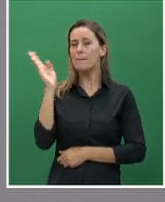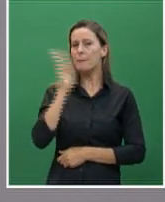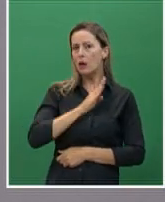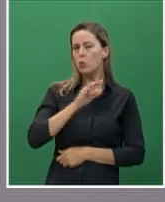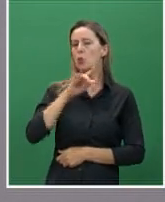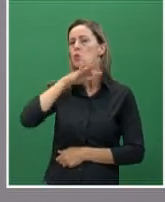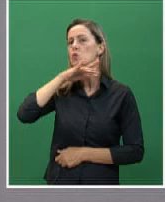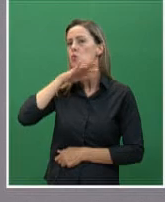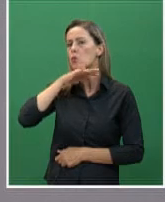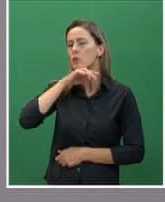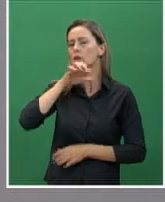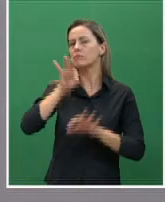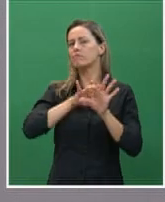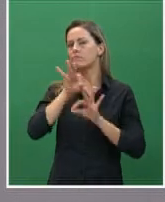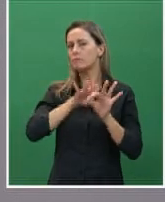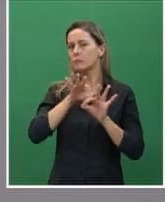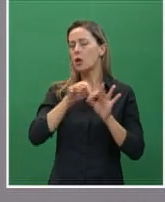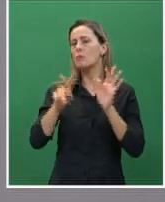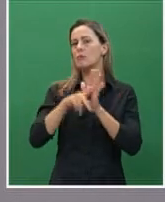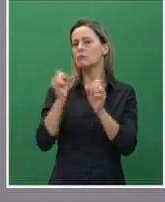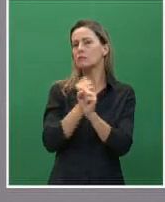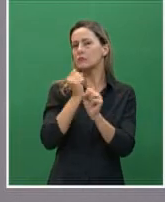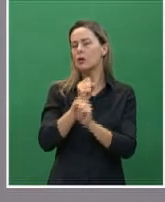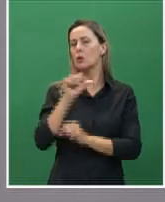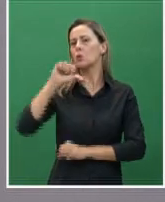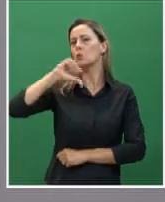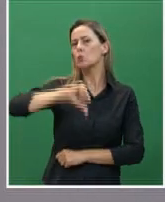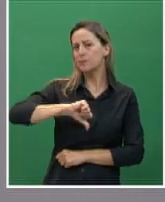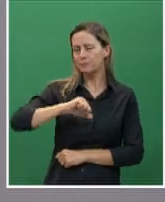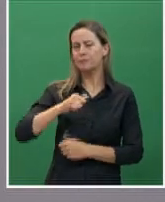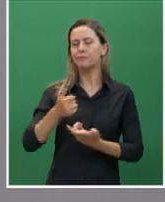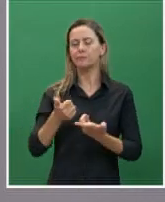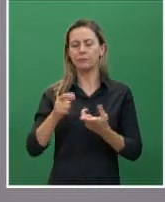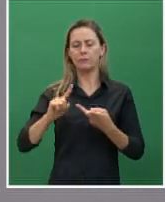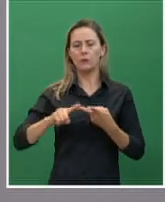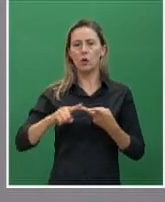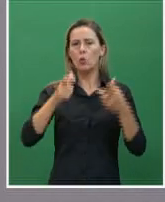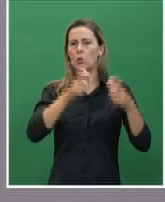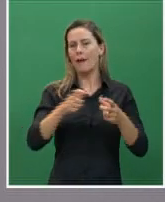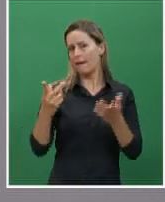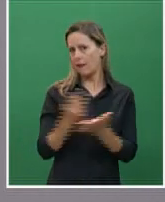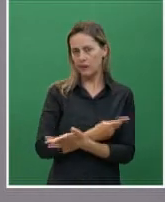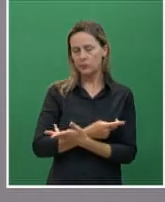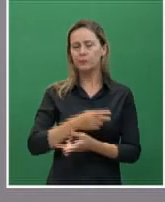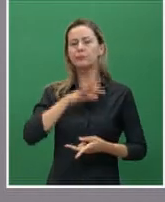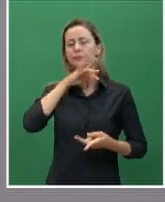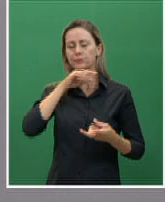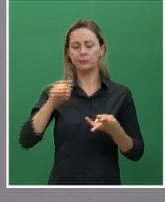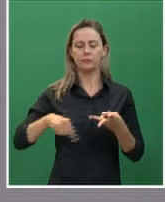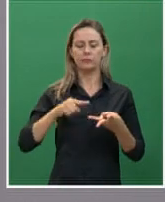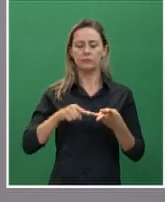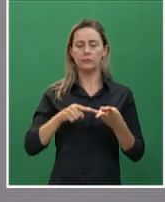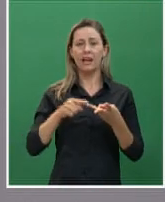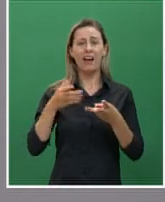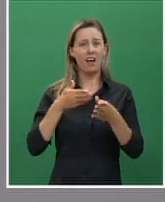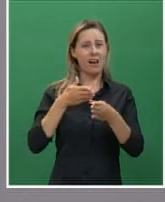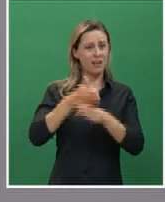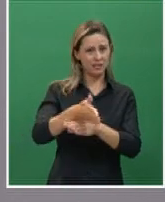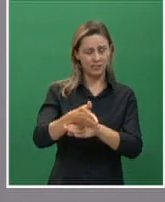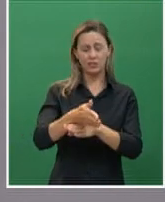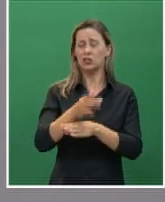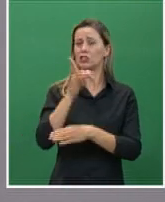planejamento é uma obra que foi mal Concebida colocada no lugar no lugar errado que tem dificuldade de acesso